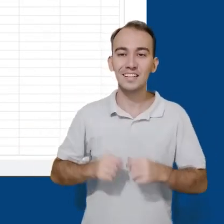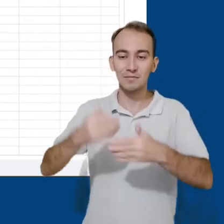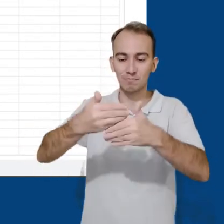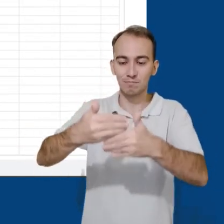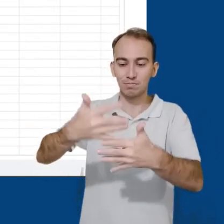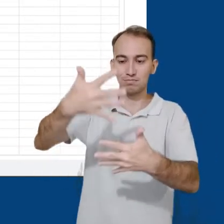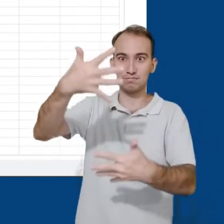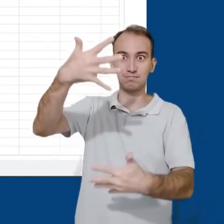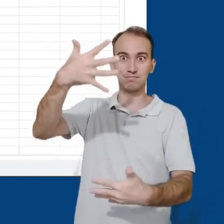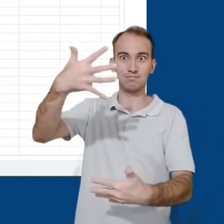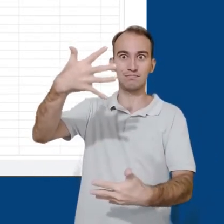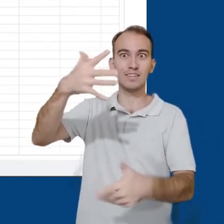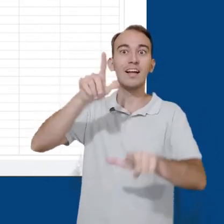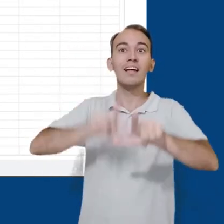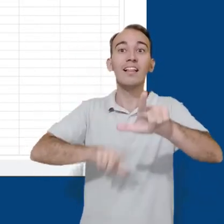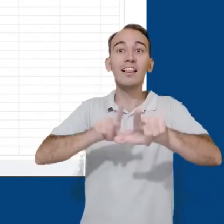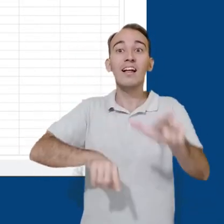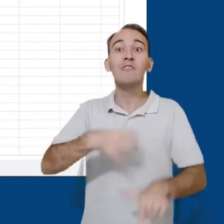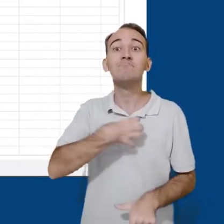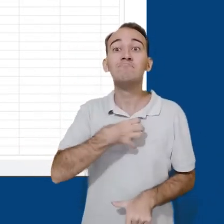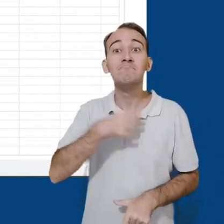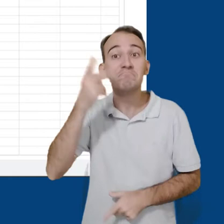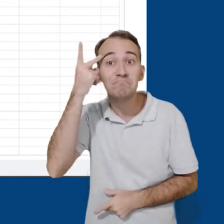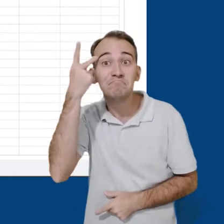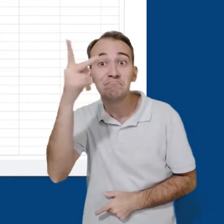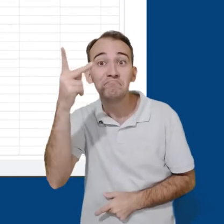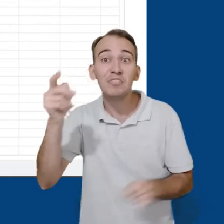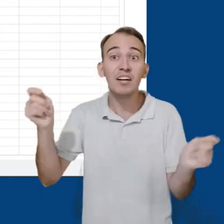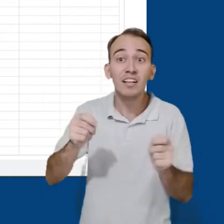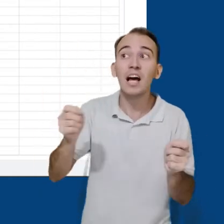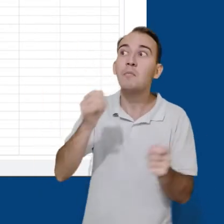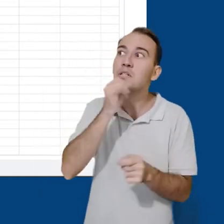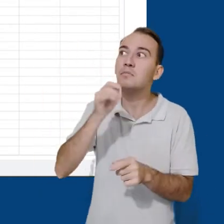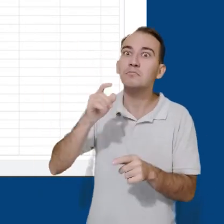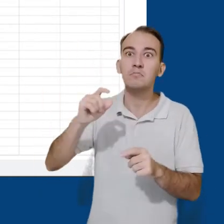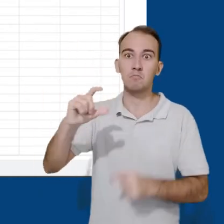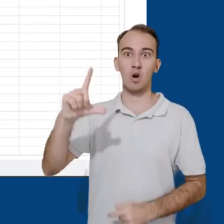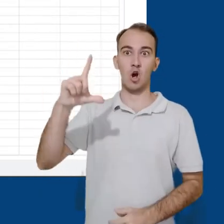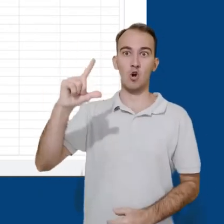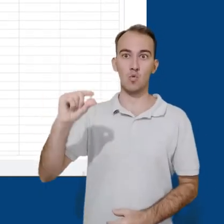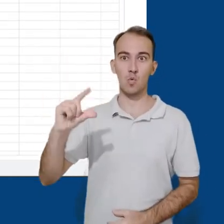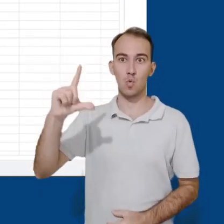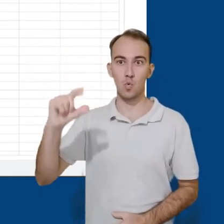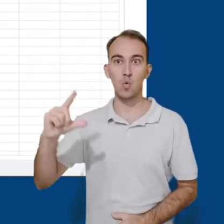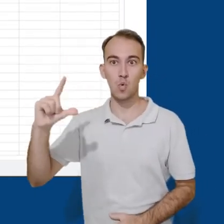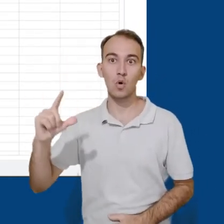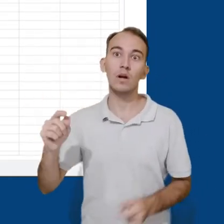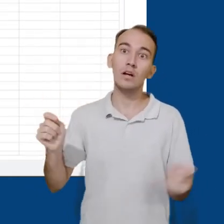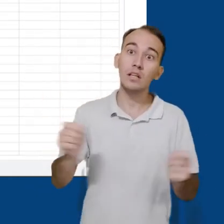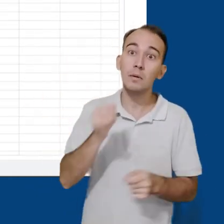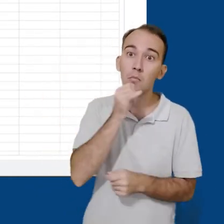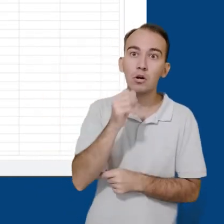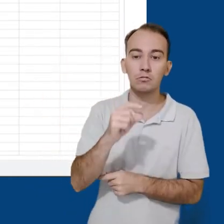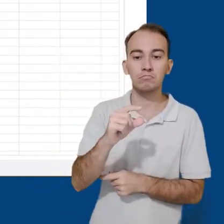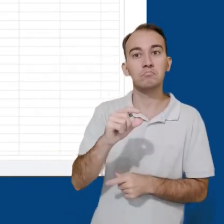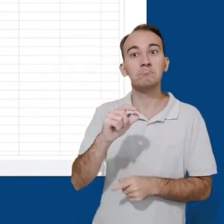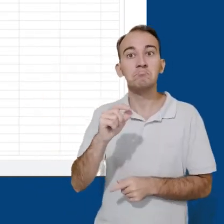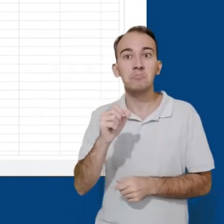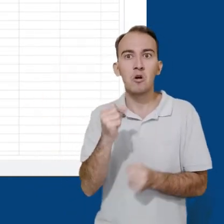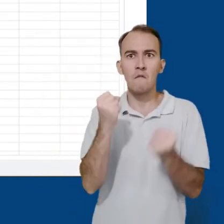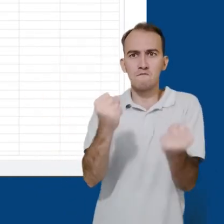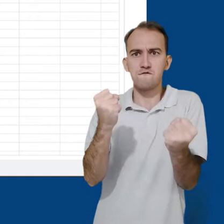no menu de fontes se abre e podemos alterar ao lado do menu de fonte podemos alterar o tamanho da fonte e também formatado